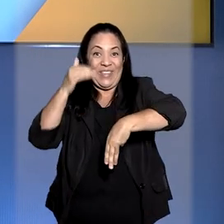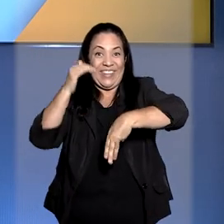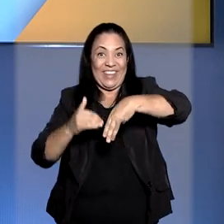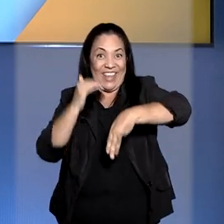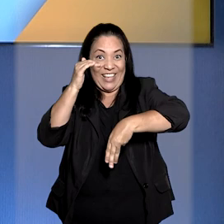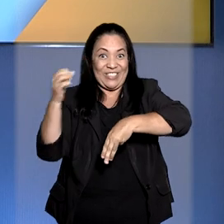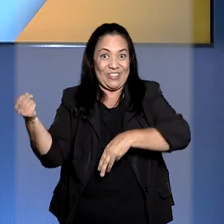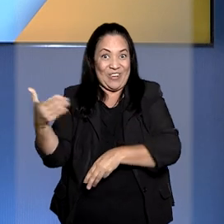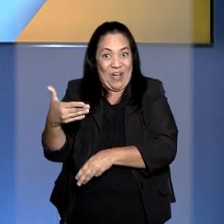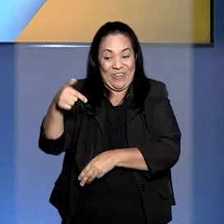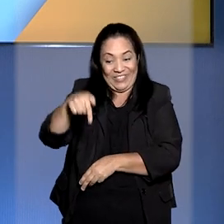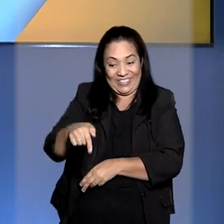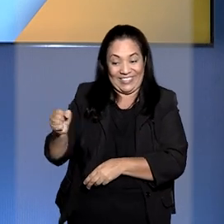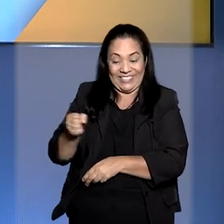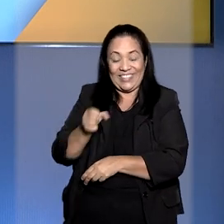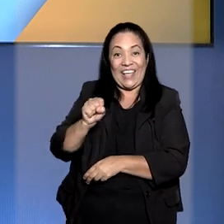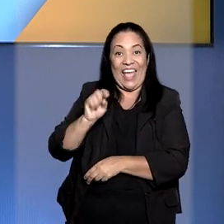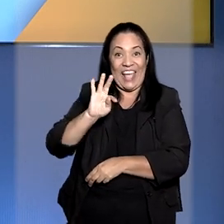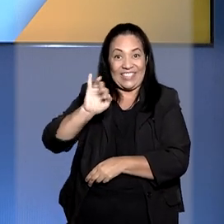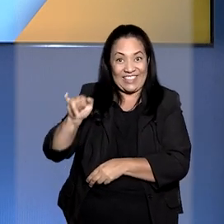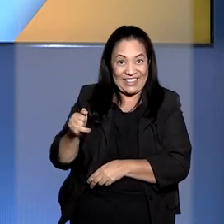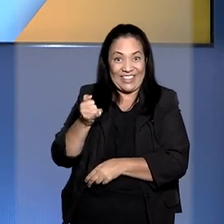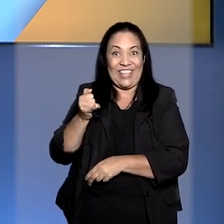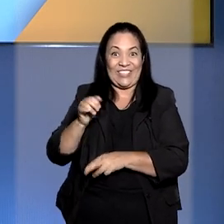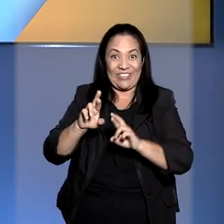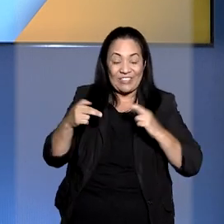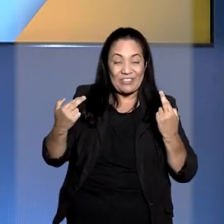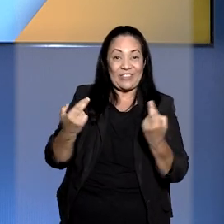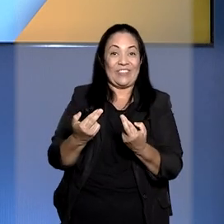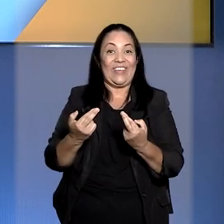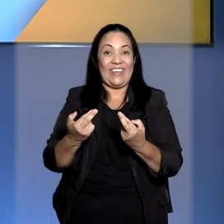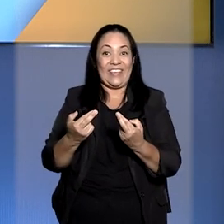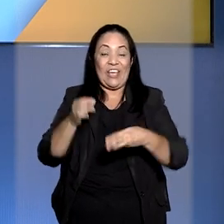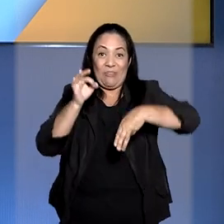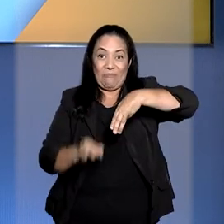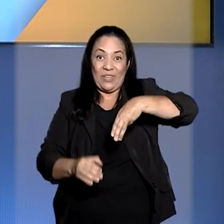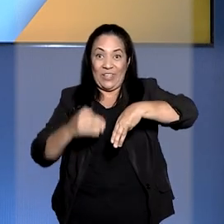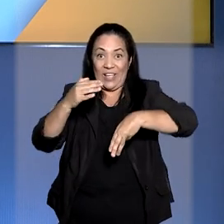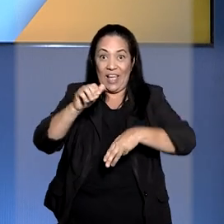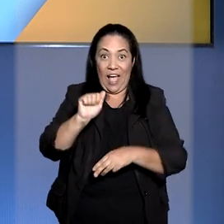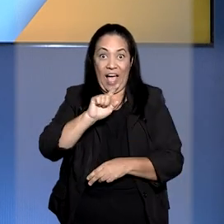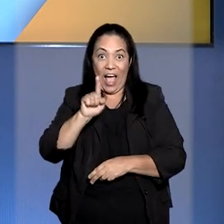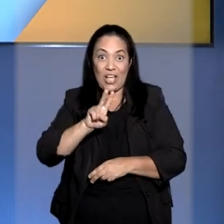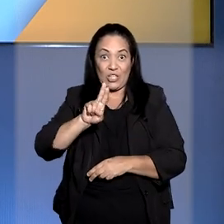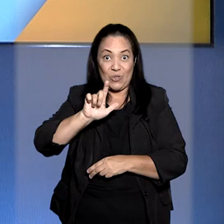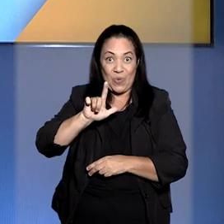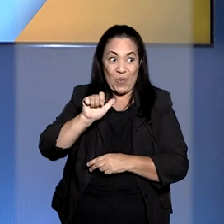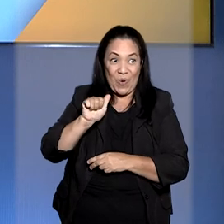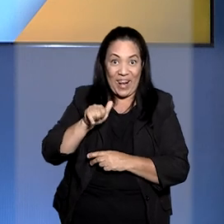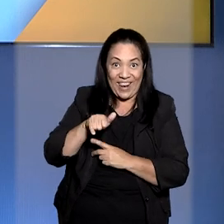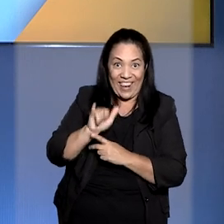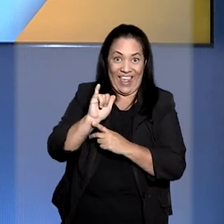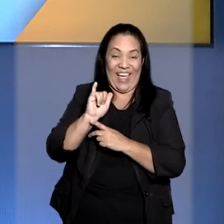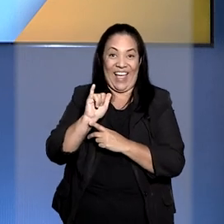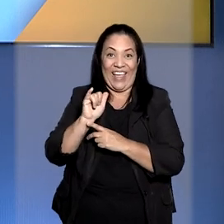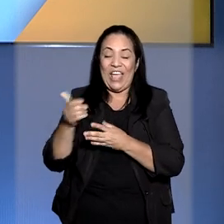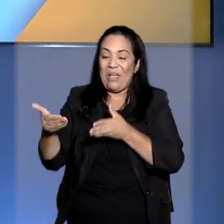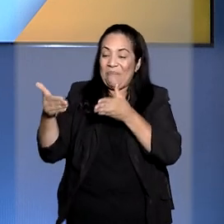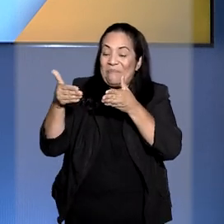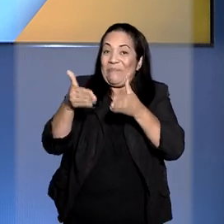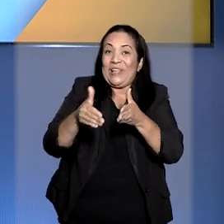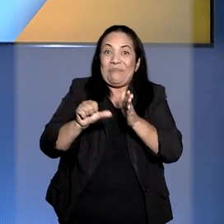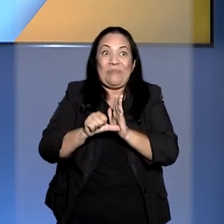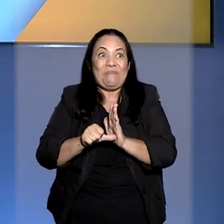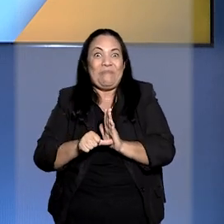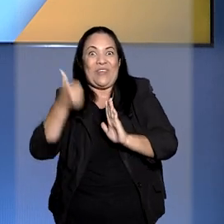dois mais novos ministros do STJ em sessões de julgamento na corte o ministro começou de azul Lá em Neto fez as